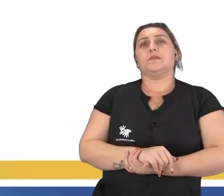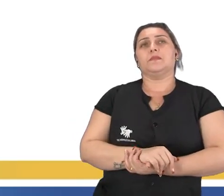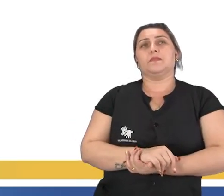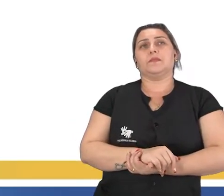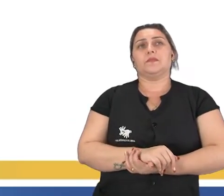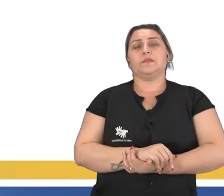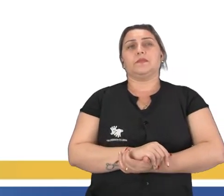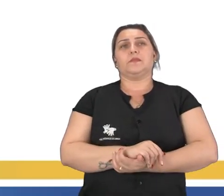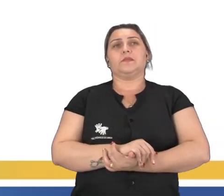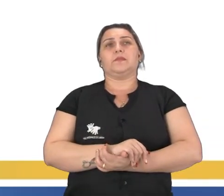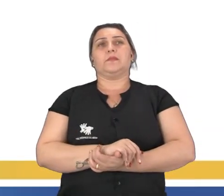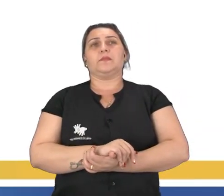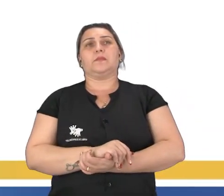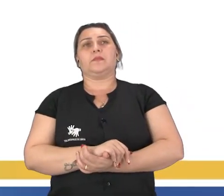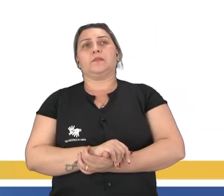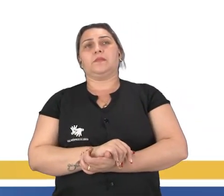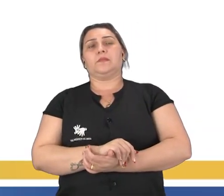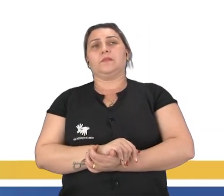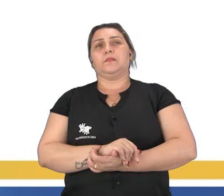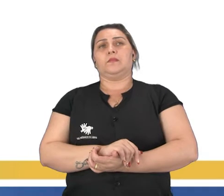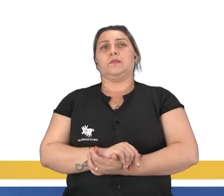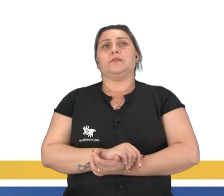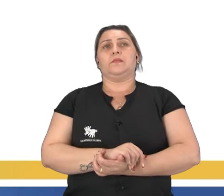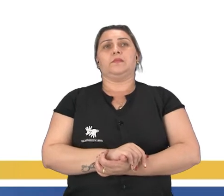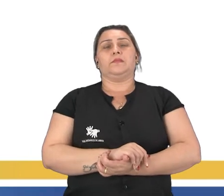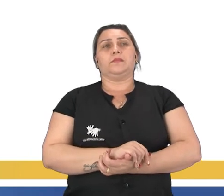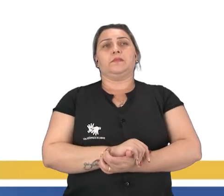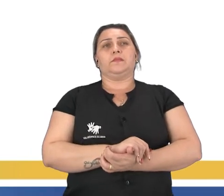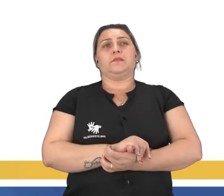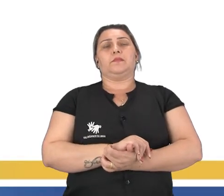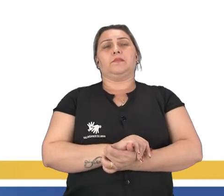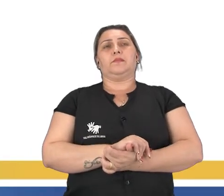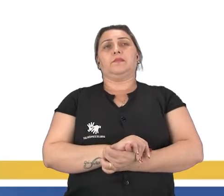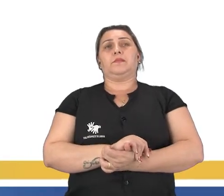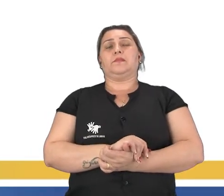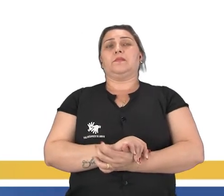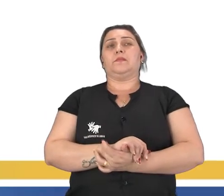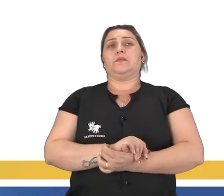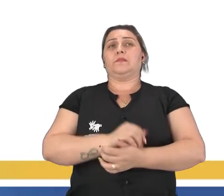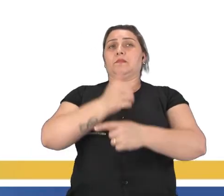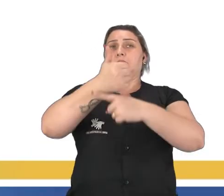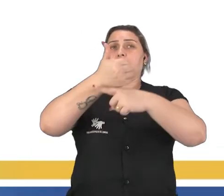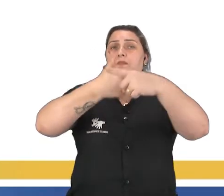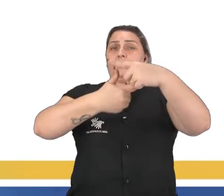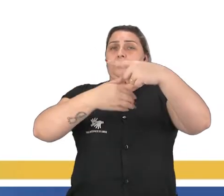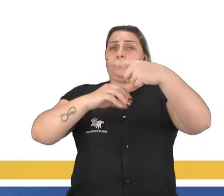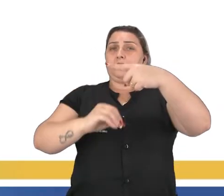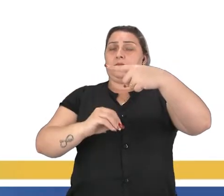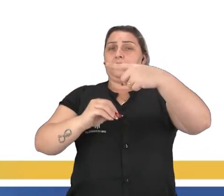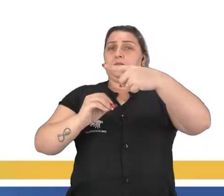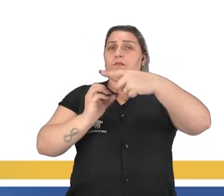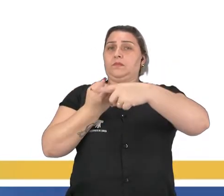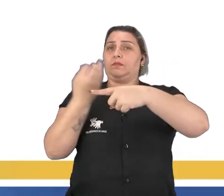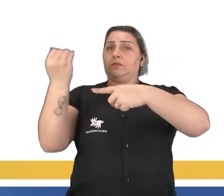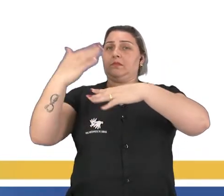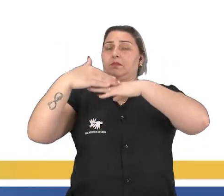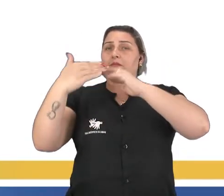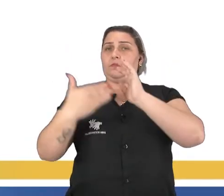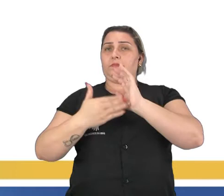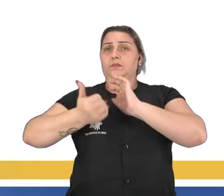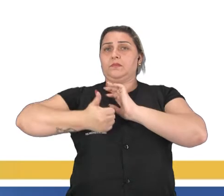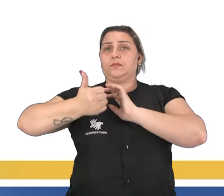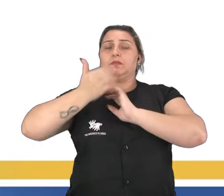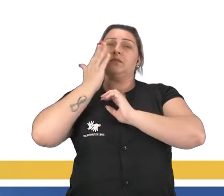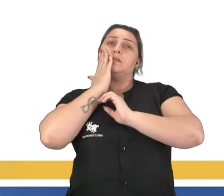essa situação por meio de um esquema. Vamos observar. 1/10 do percurso total foi o que ele correu no primeiro